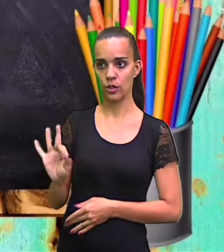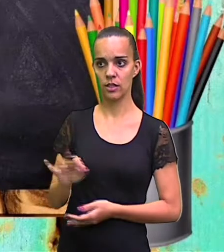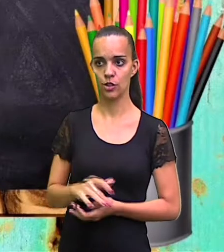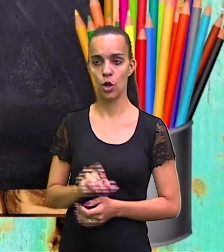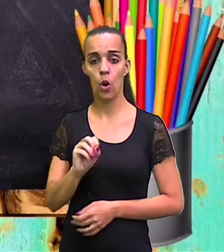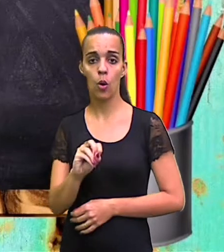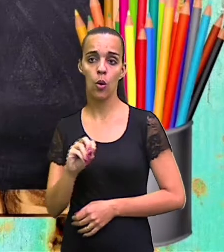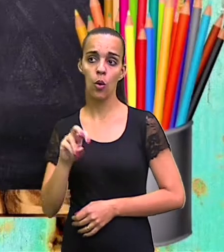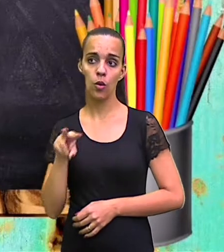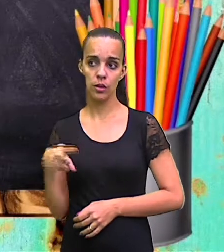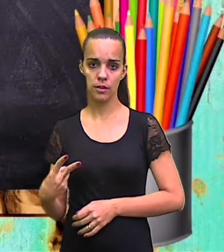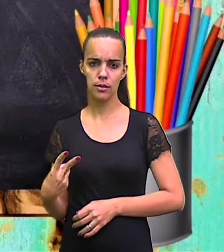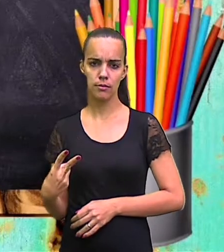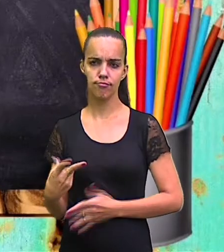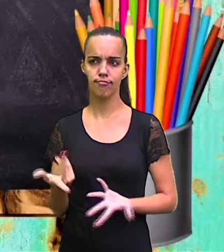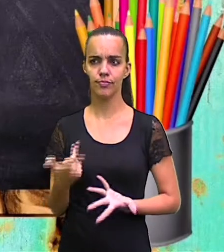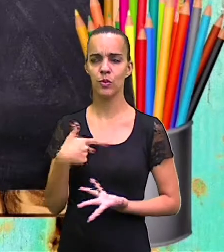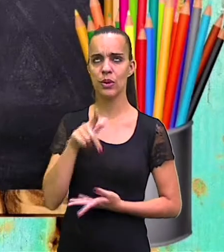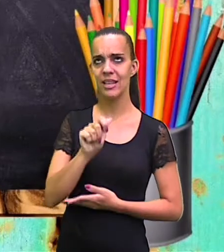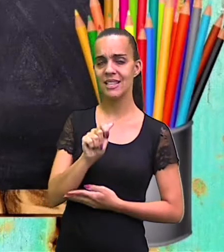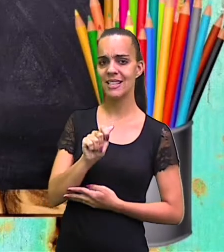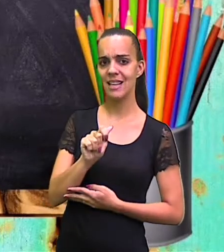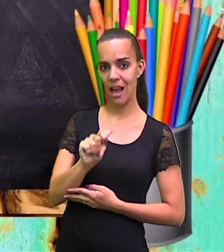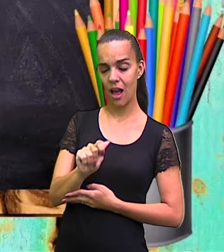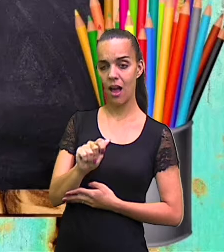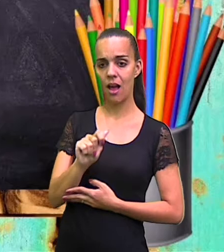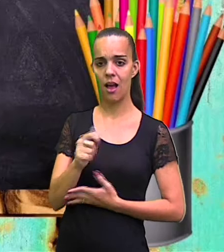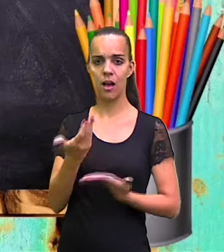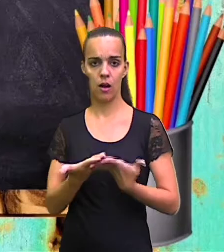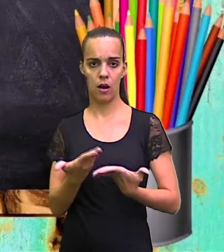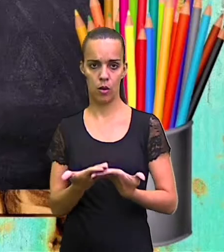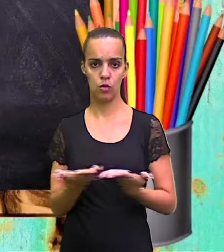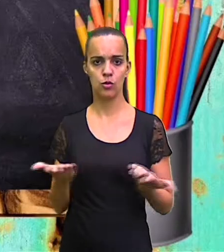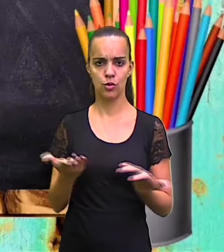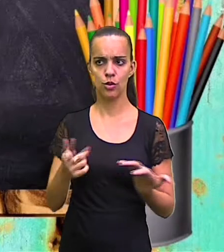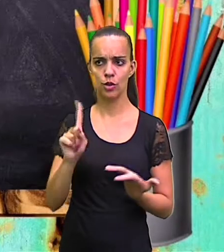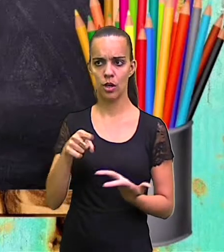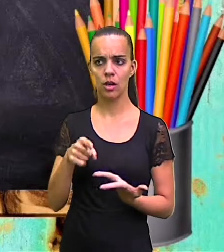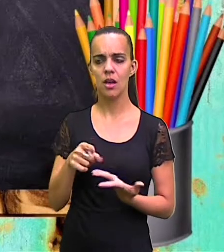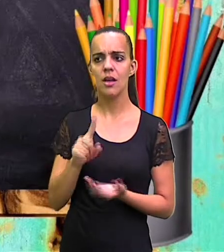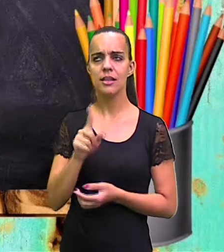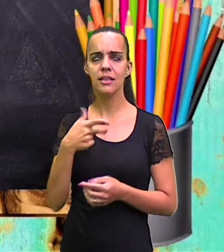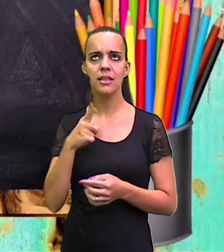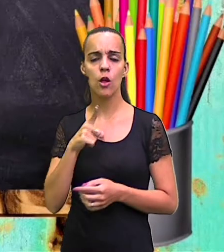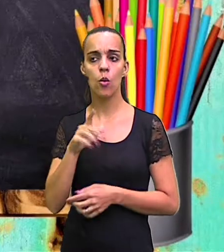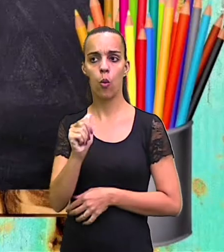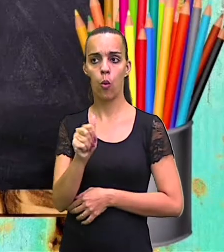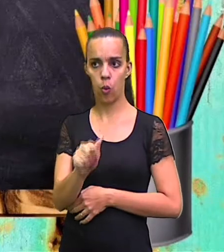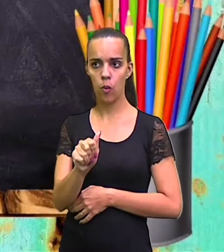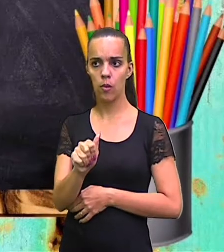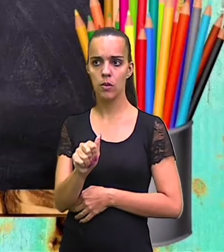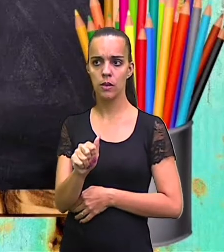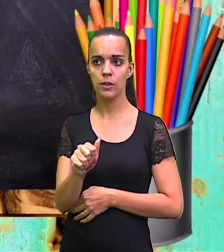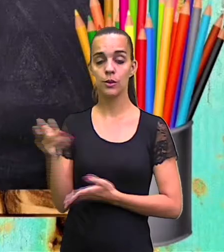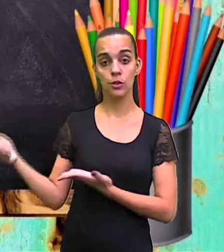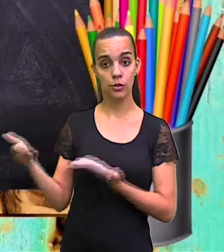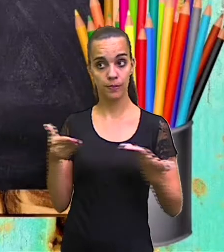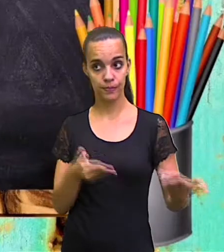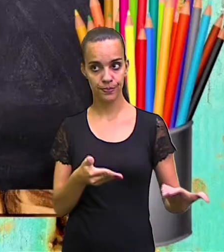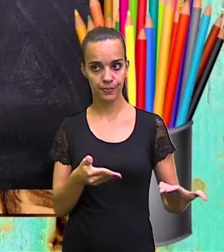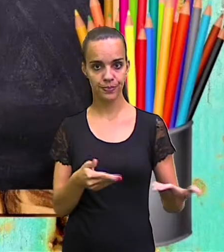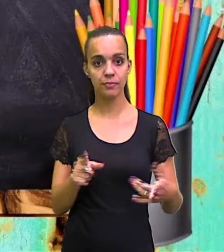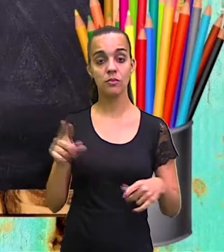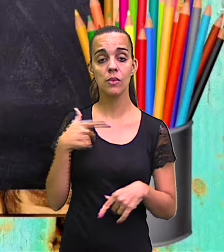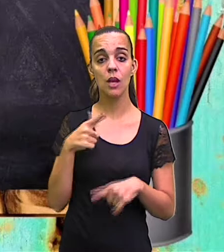Ou seja, a aula de hoje pede o A. Temos o A de bem-vindo